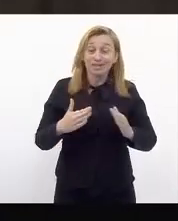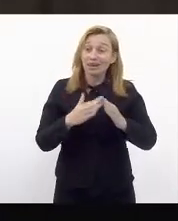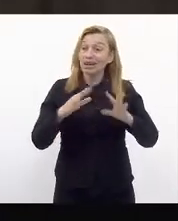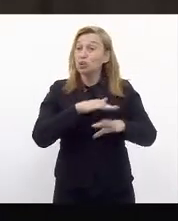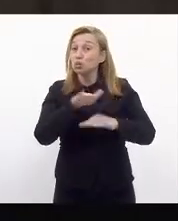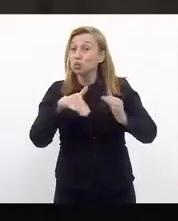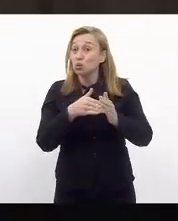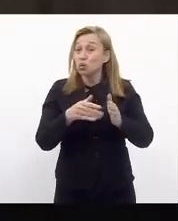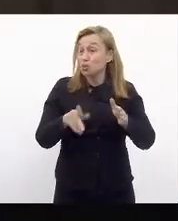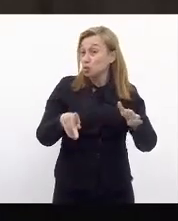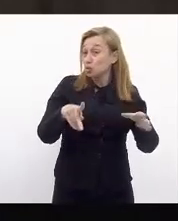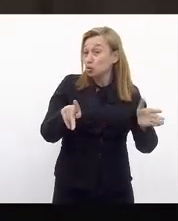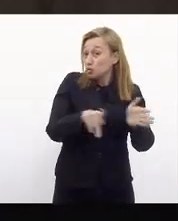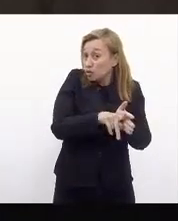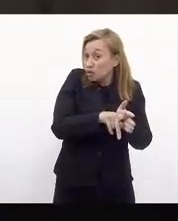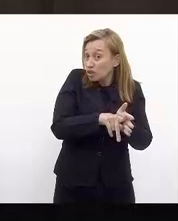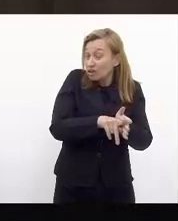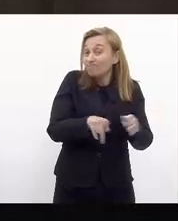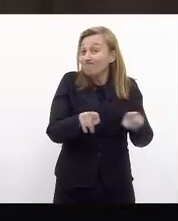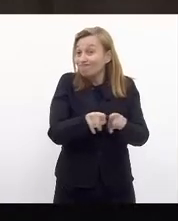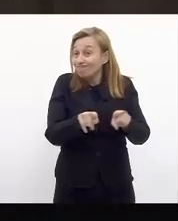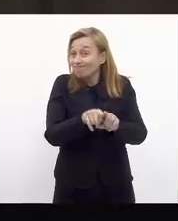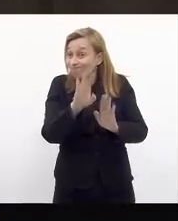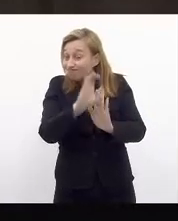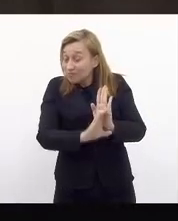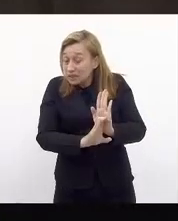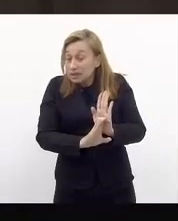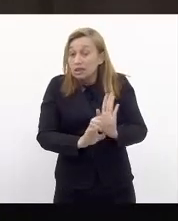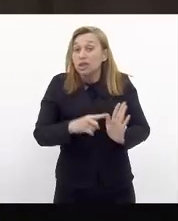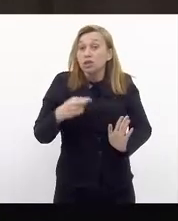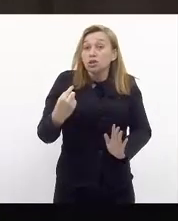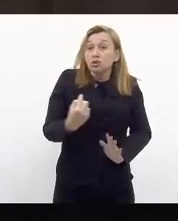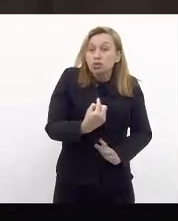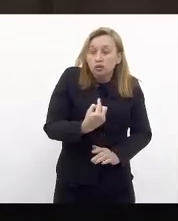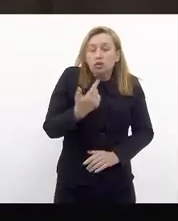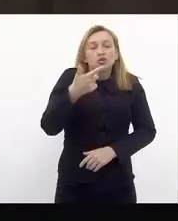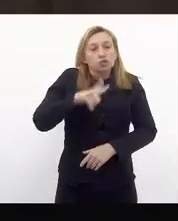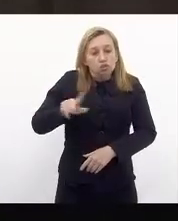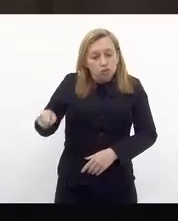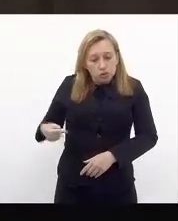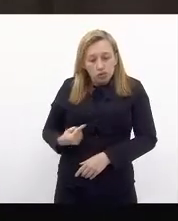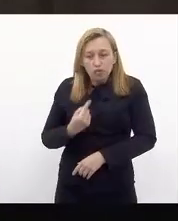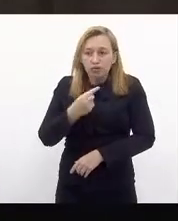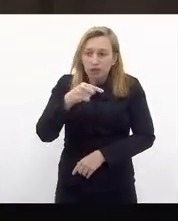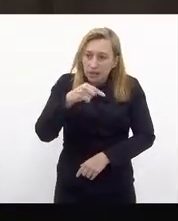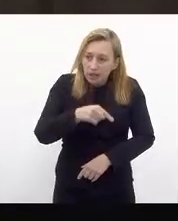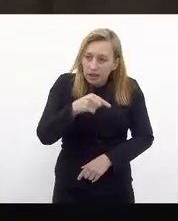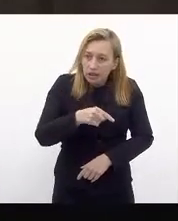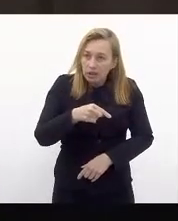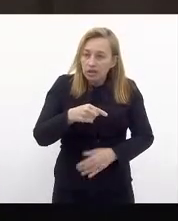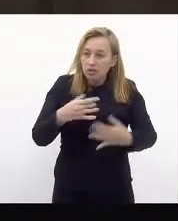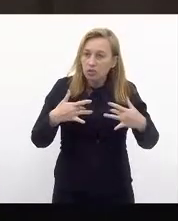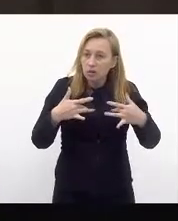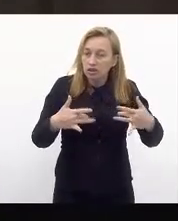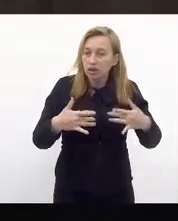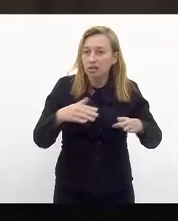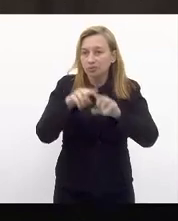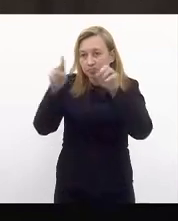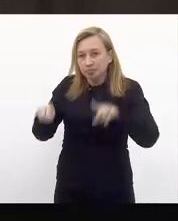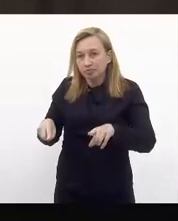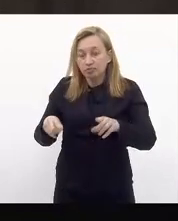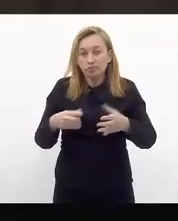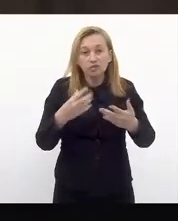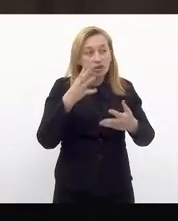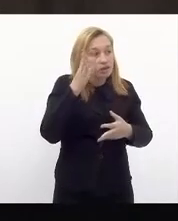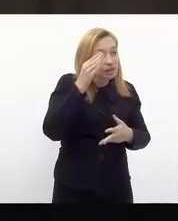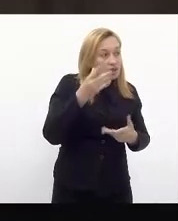casa todos os projetos o projeto de emenda também e nós estamos aqui mais uma vez solidária esses servidores na